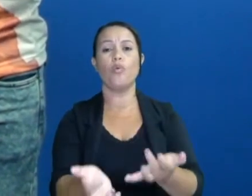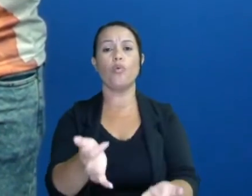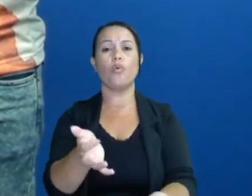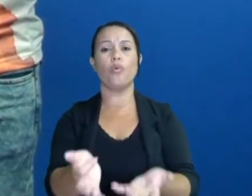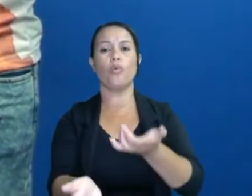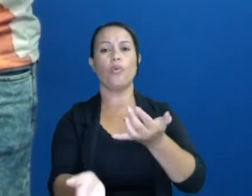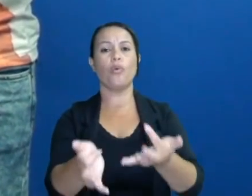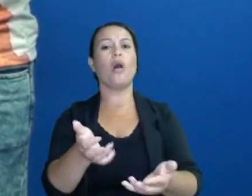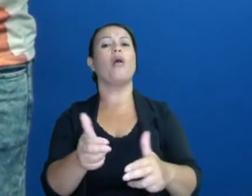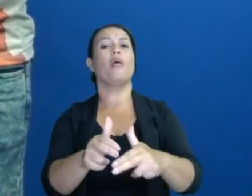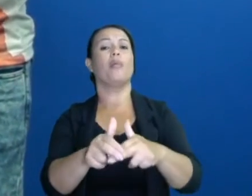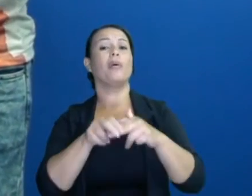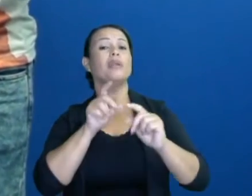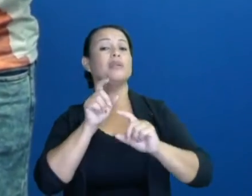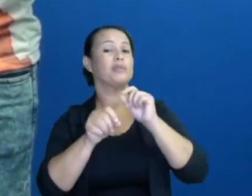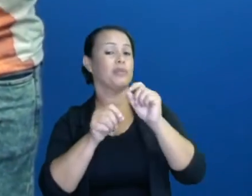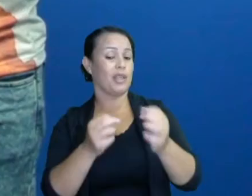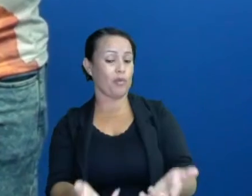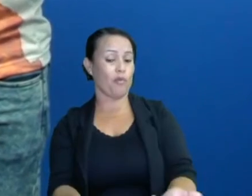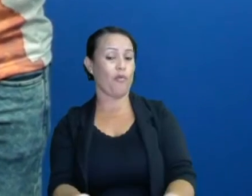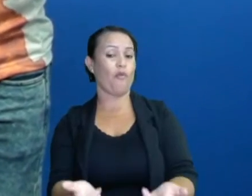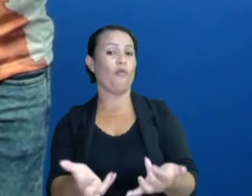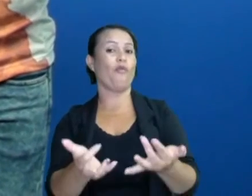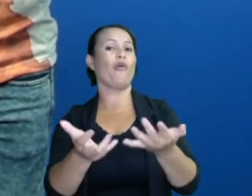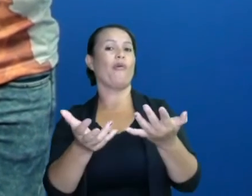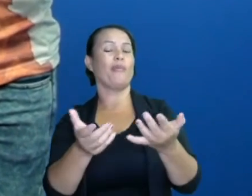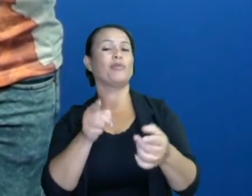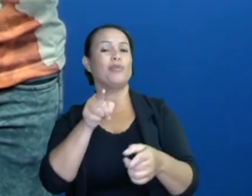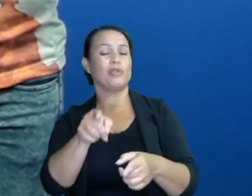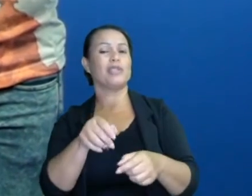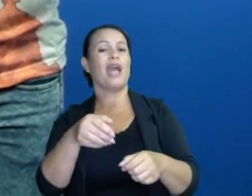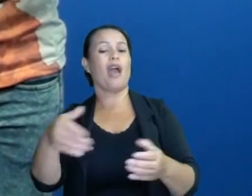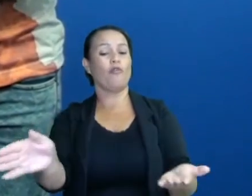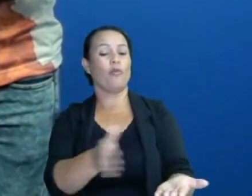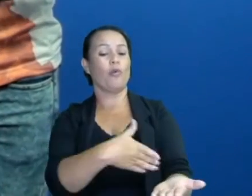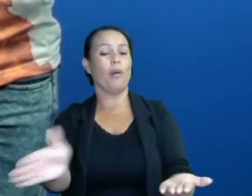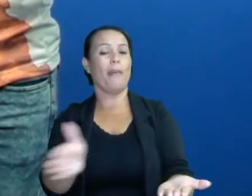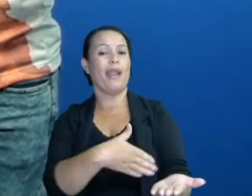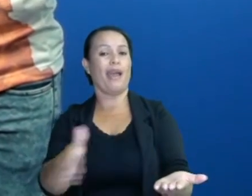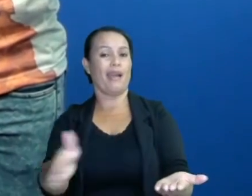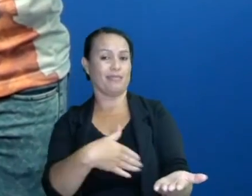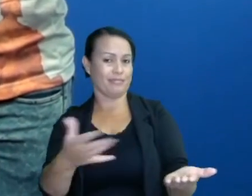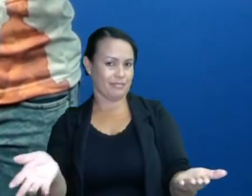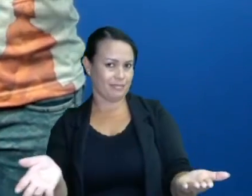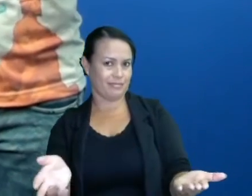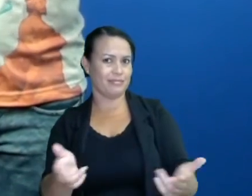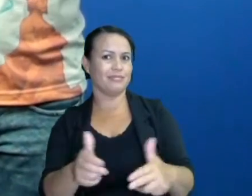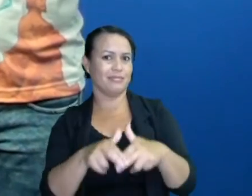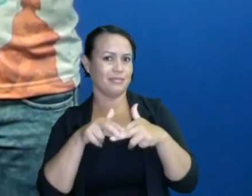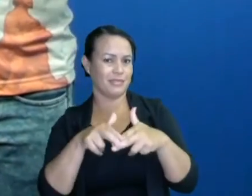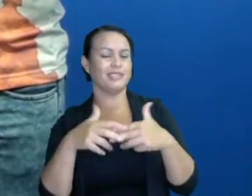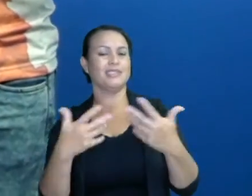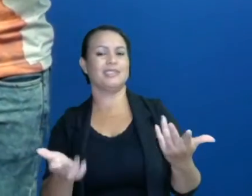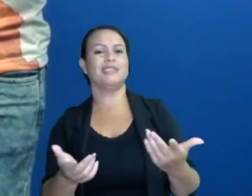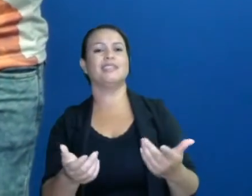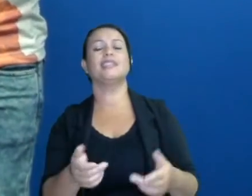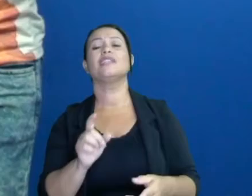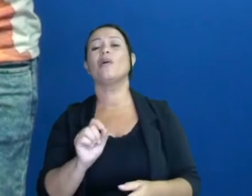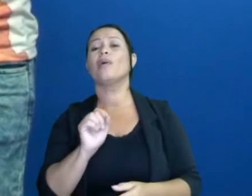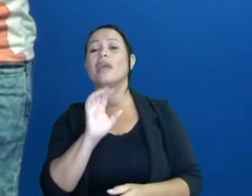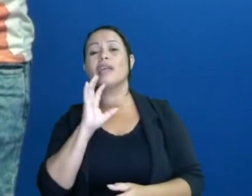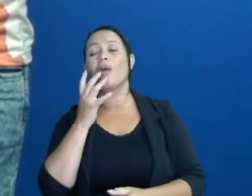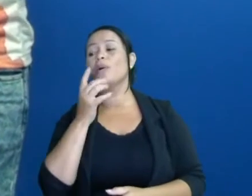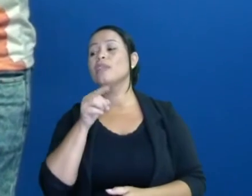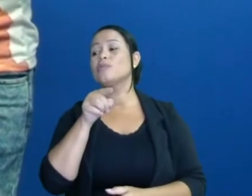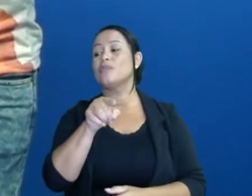incendeie mais. Por isso que o fogo aumenta na churrasqueira quando você abana o fogo com a panela. Mas então, o que acontece